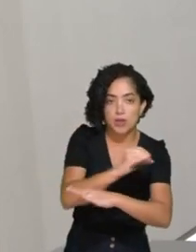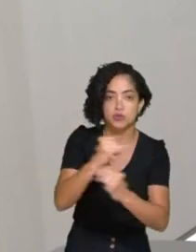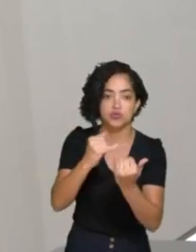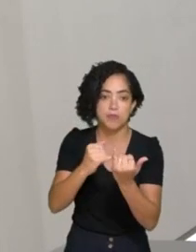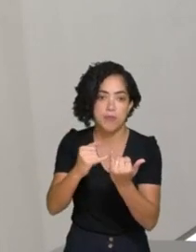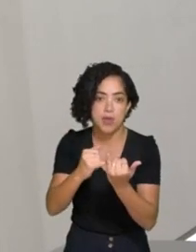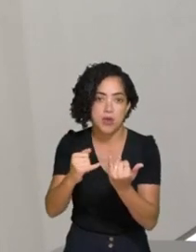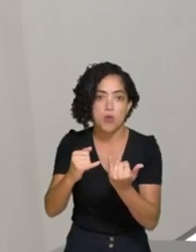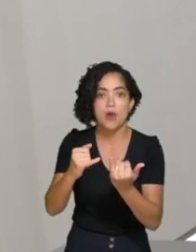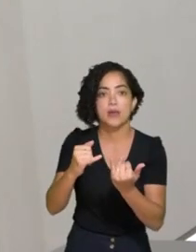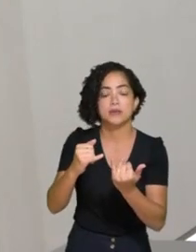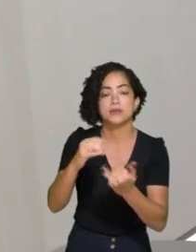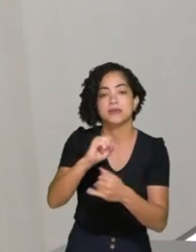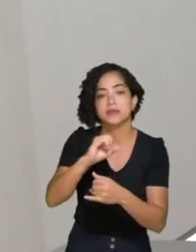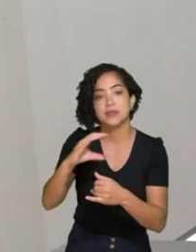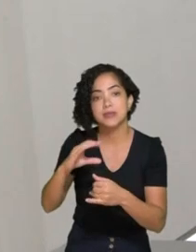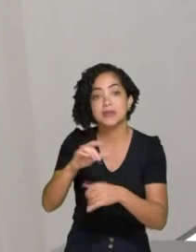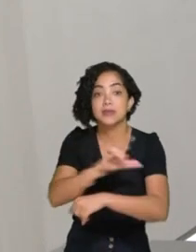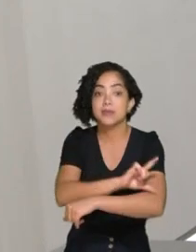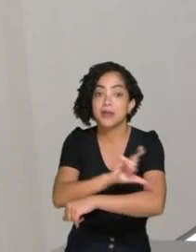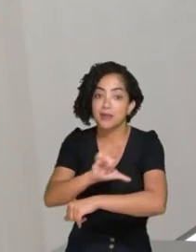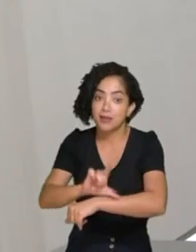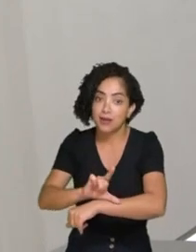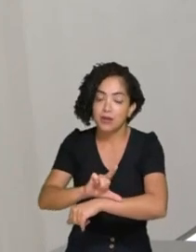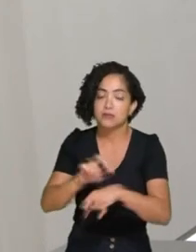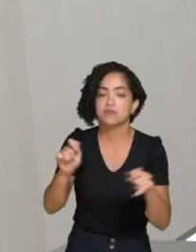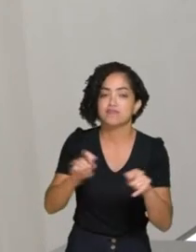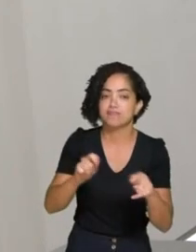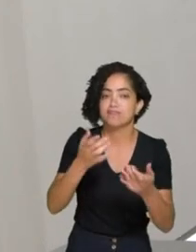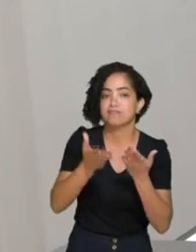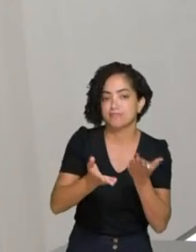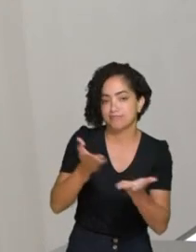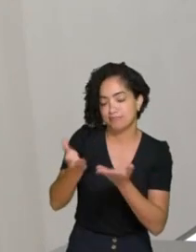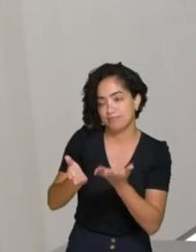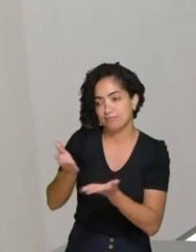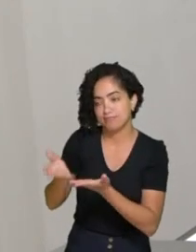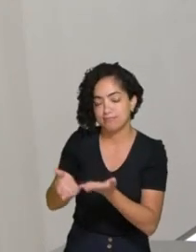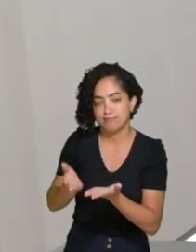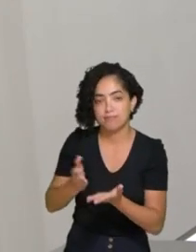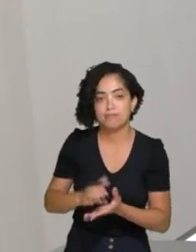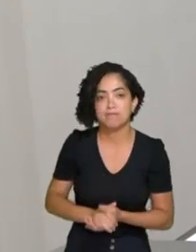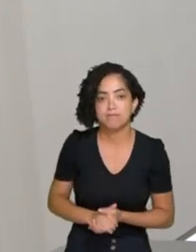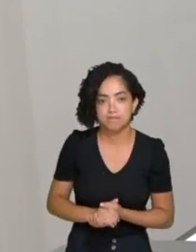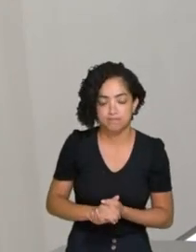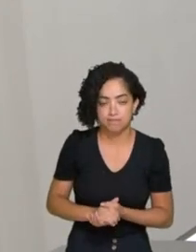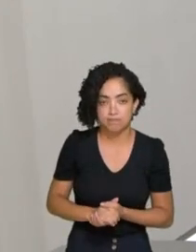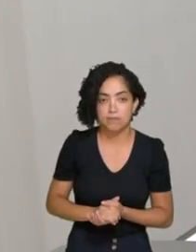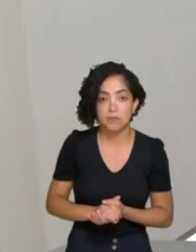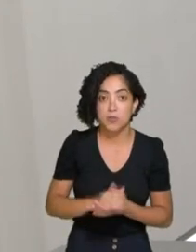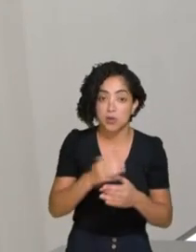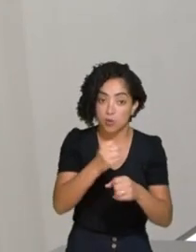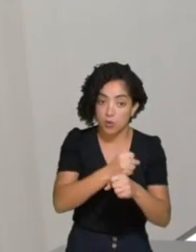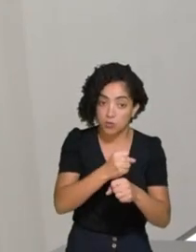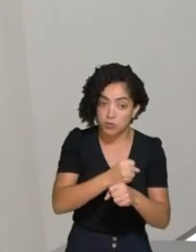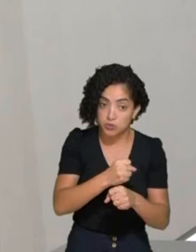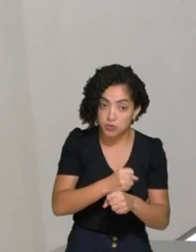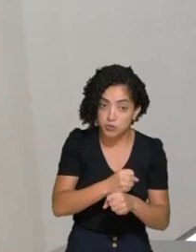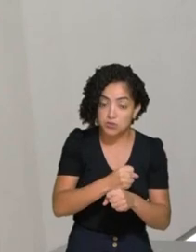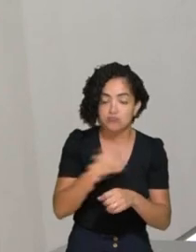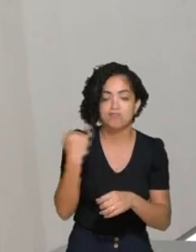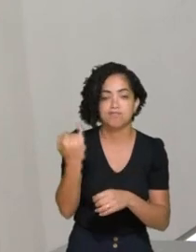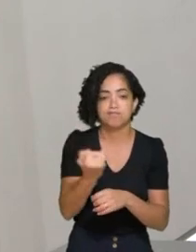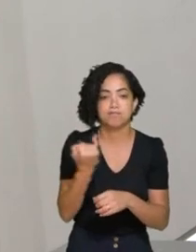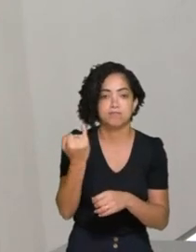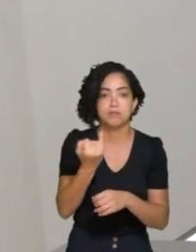no município de Lages, onde irá poder atender os demais municípios da Serra com a construção e essa obra tão importante